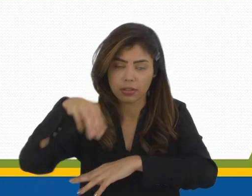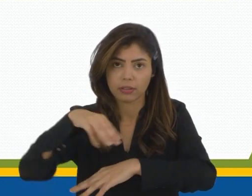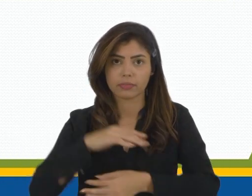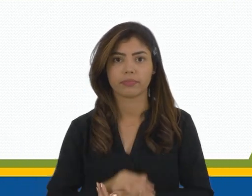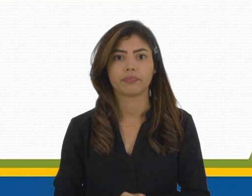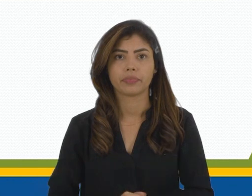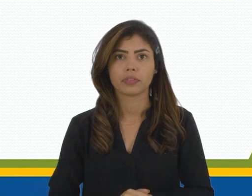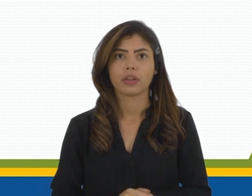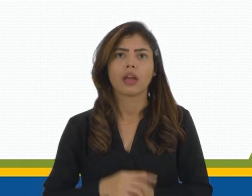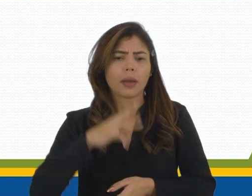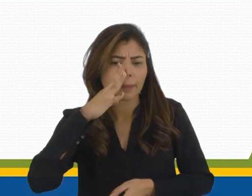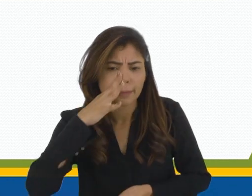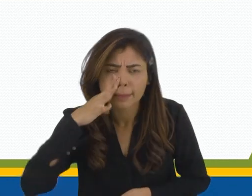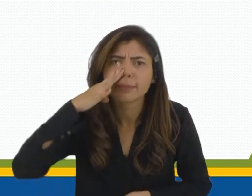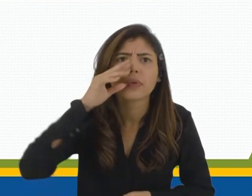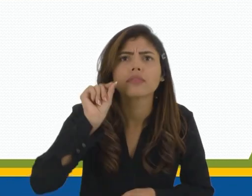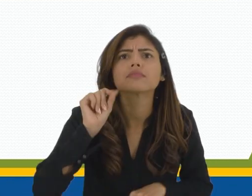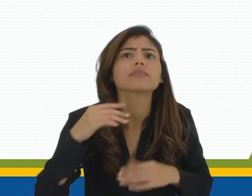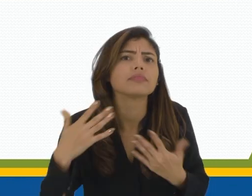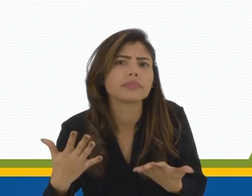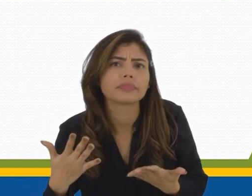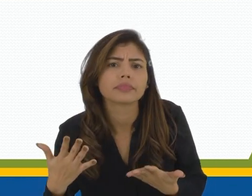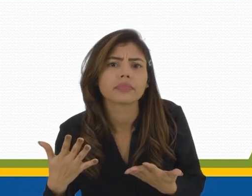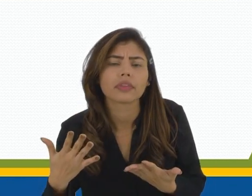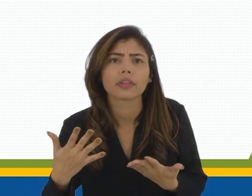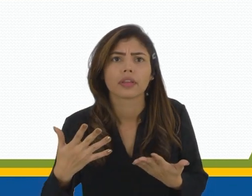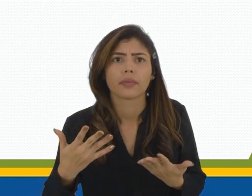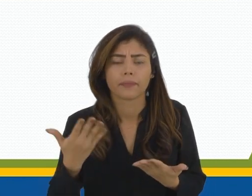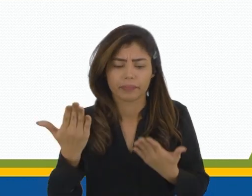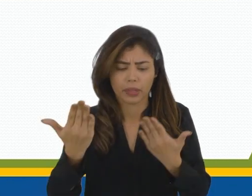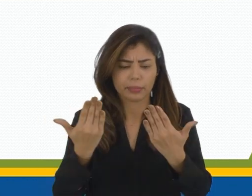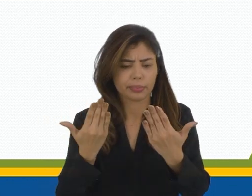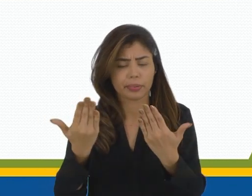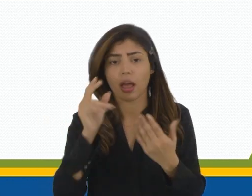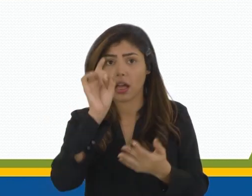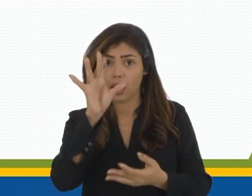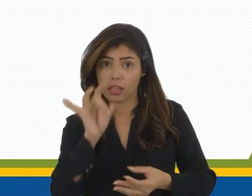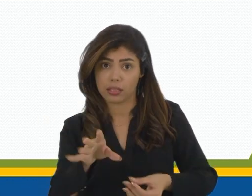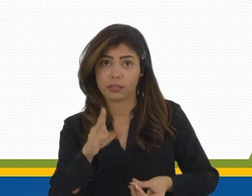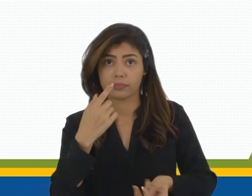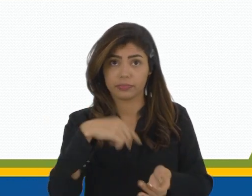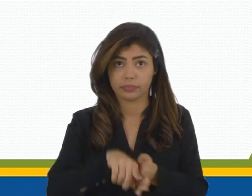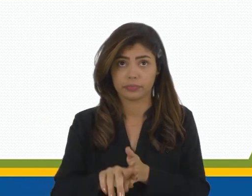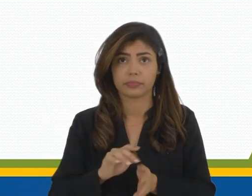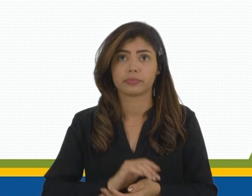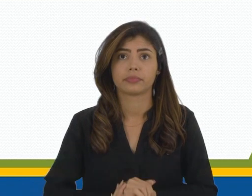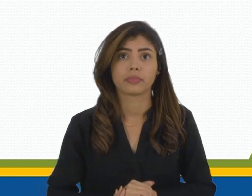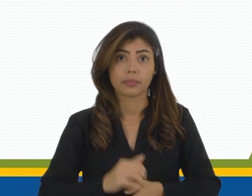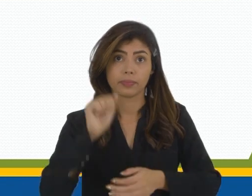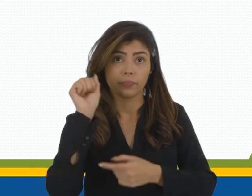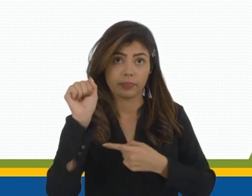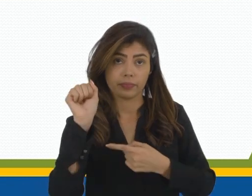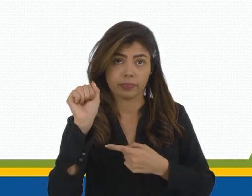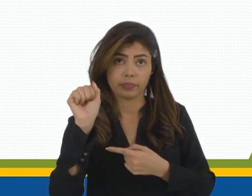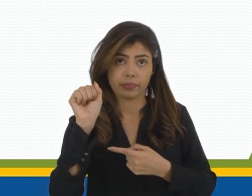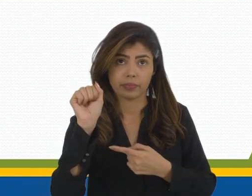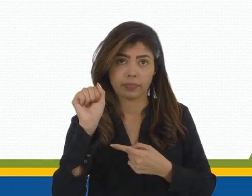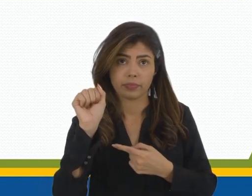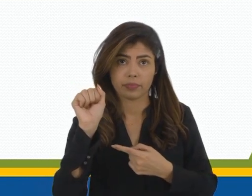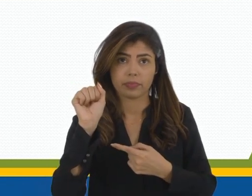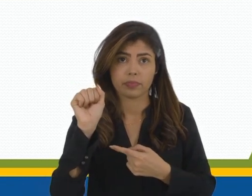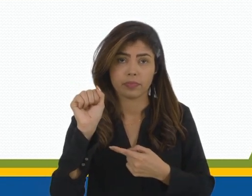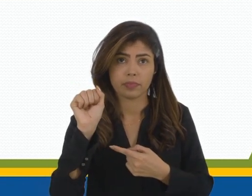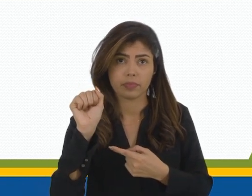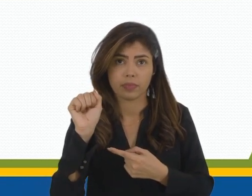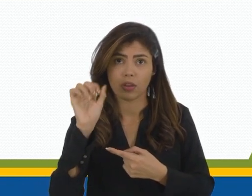os diagramas, podemos concluir que vamos avaliar cada uma das alternativas. No diagrama A,